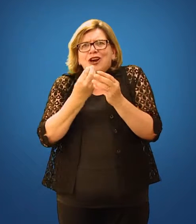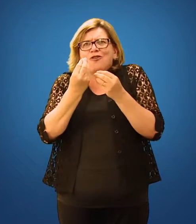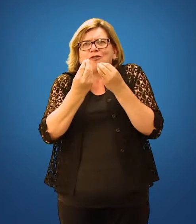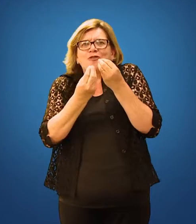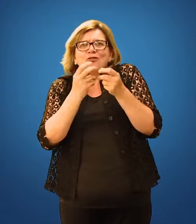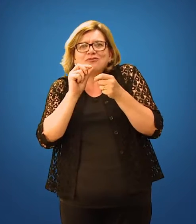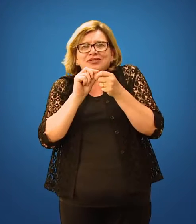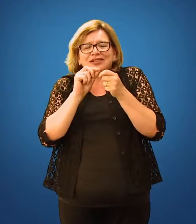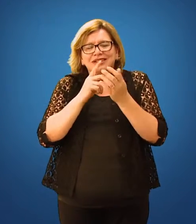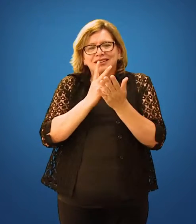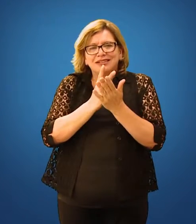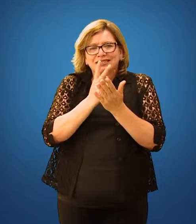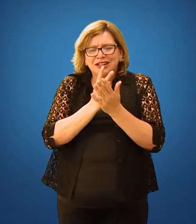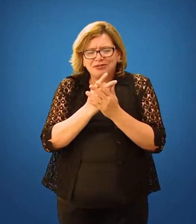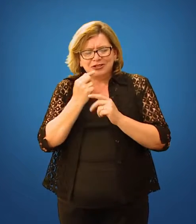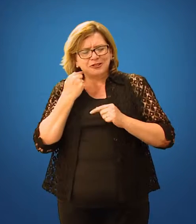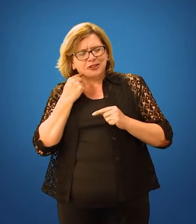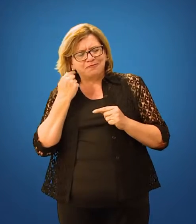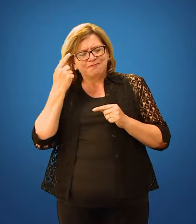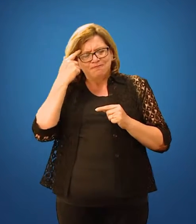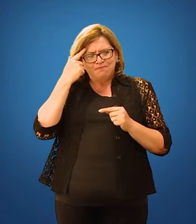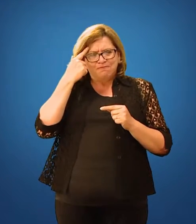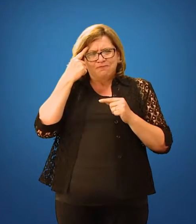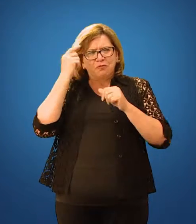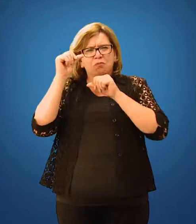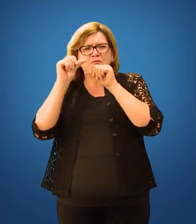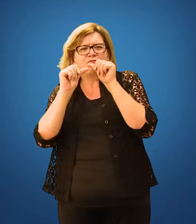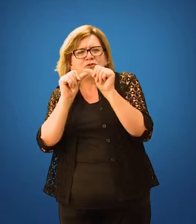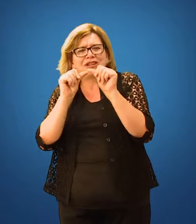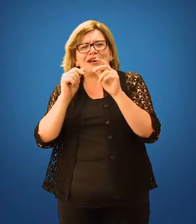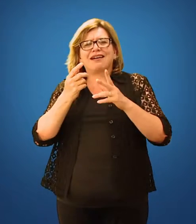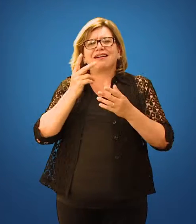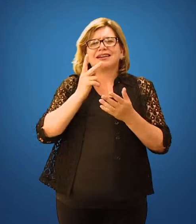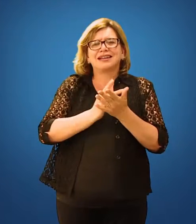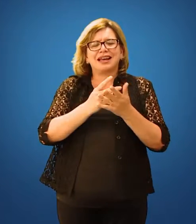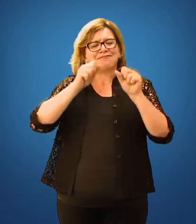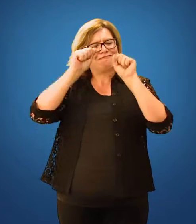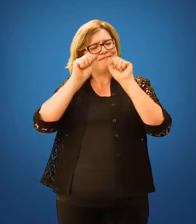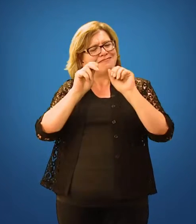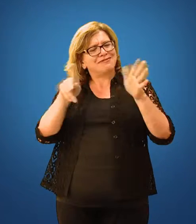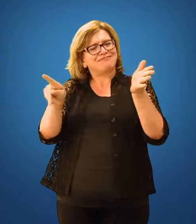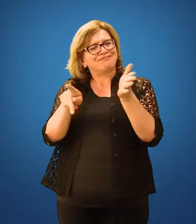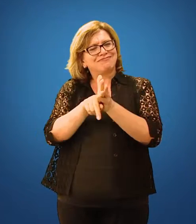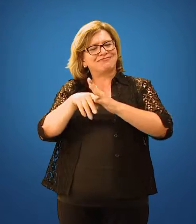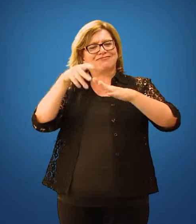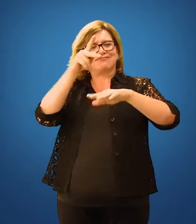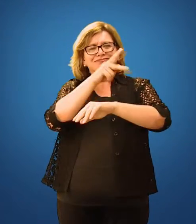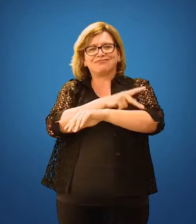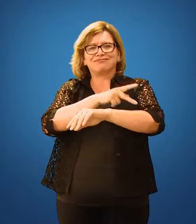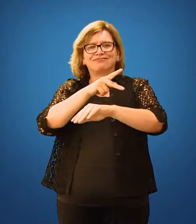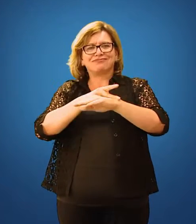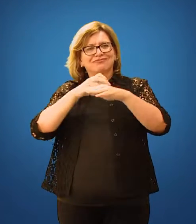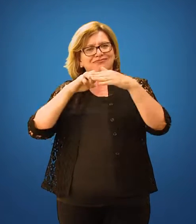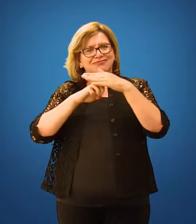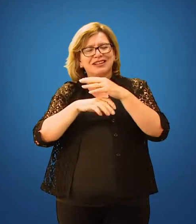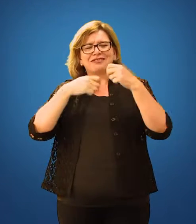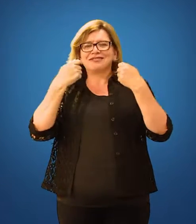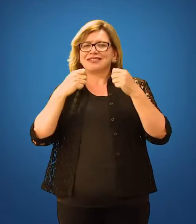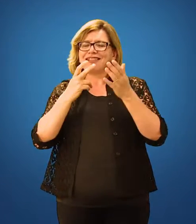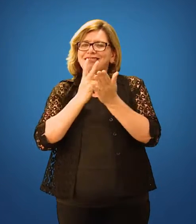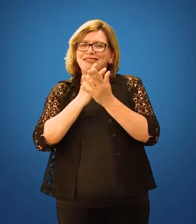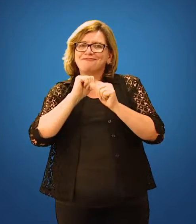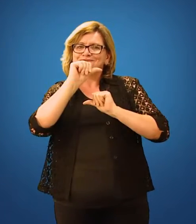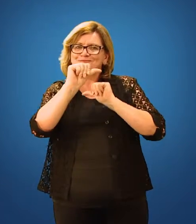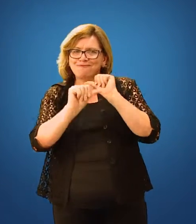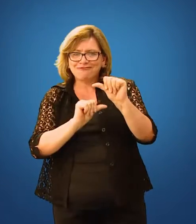implementar, você vai perceber que vai ter que recriar. Isso é o mágico na pedagogia empreendedora, é a necessidade de estar recriando.